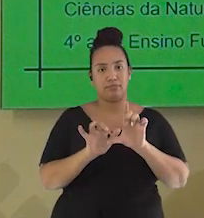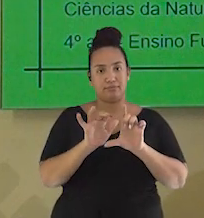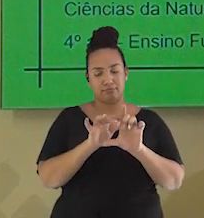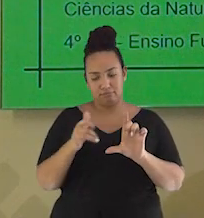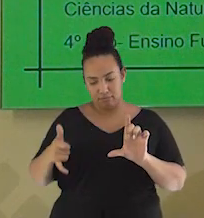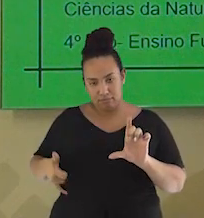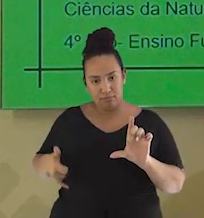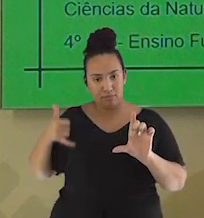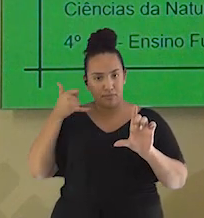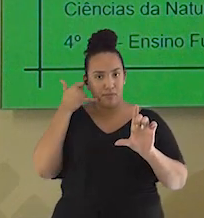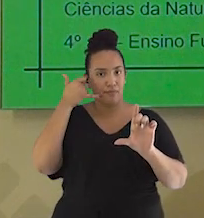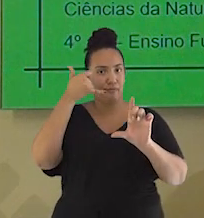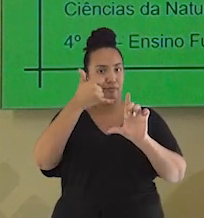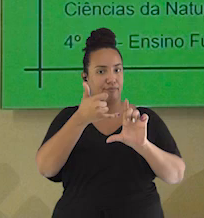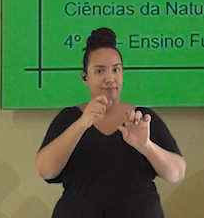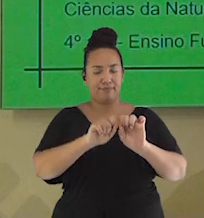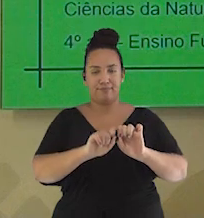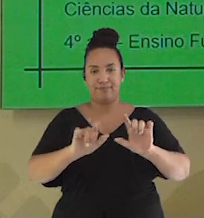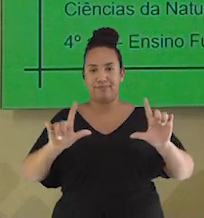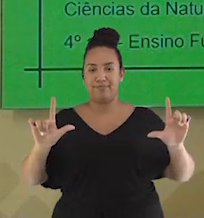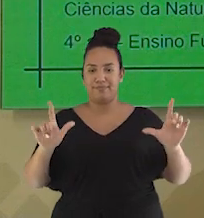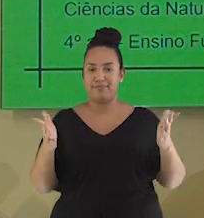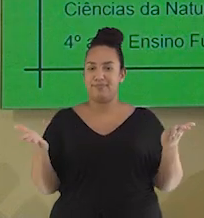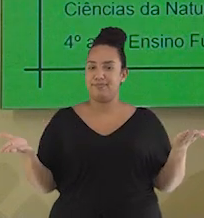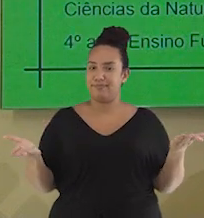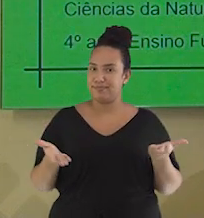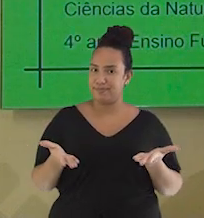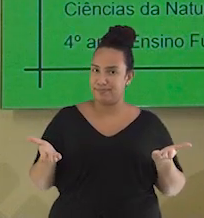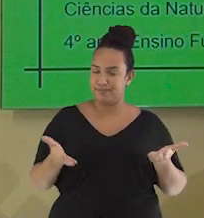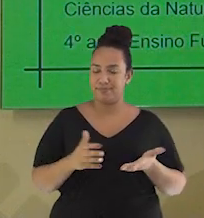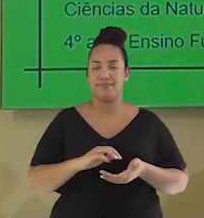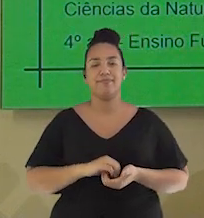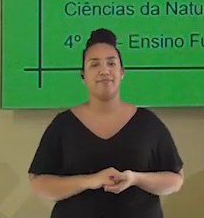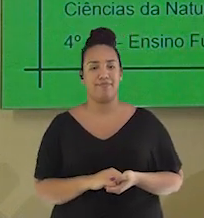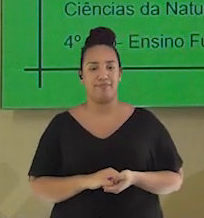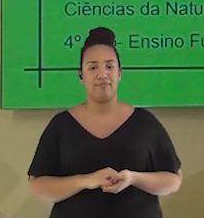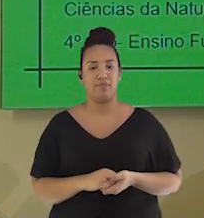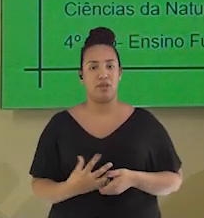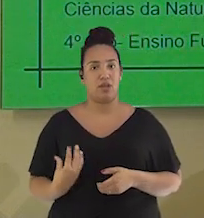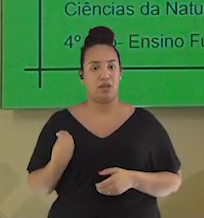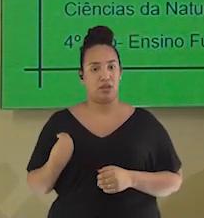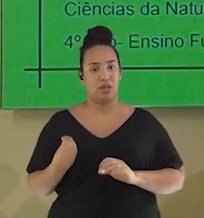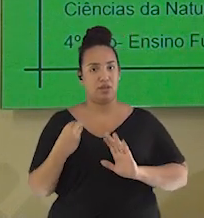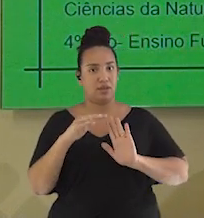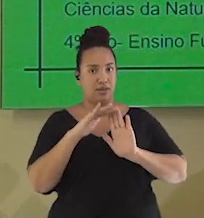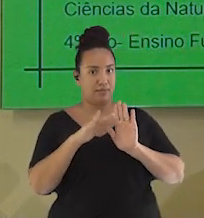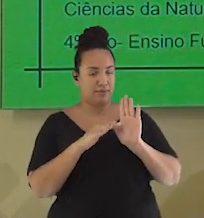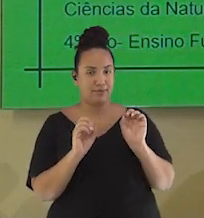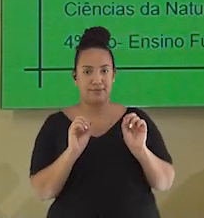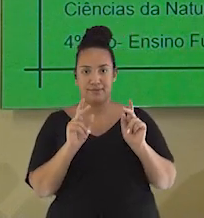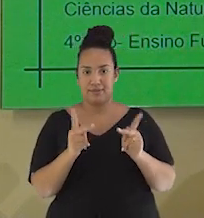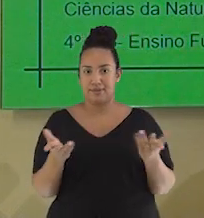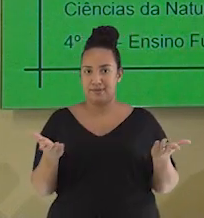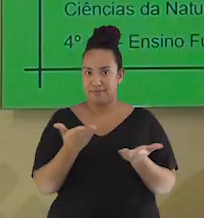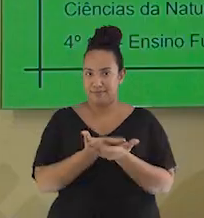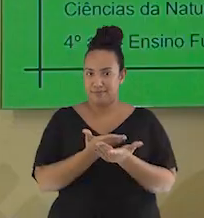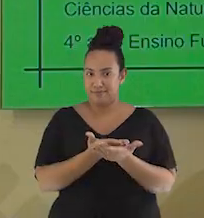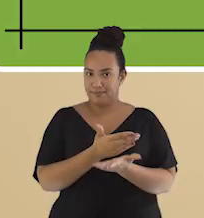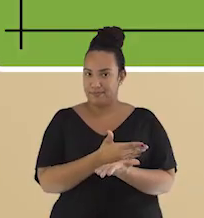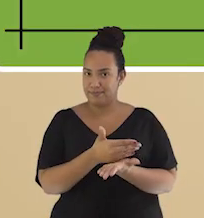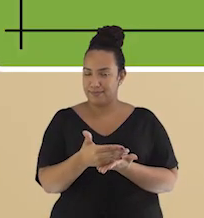e aponte para o QR Code que está aparecendo aqui na tela e deixe a sua presença. Então, vamos para a